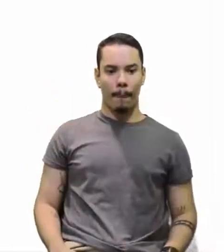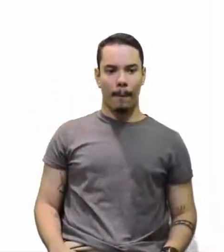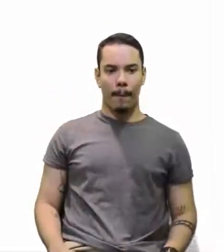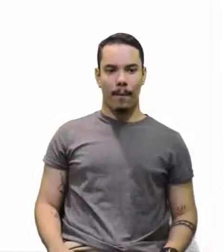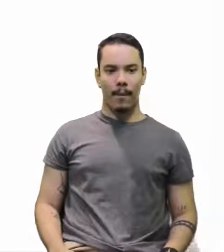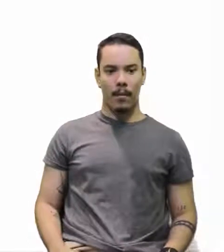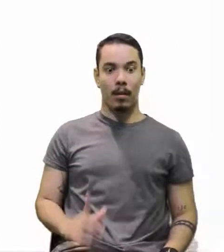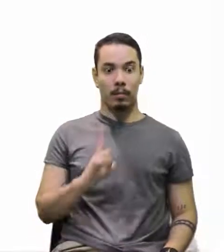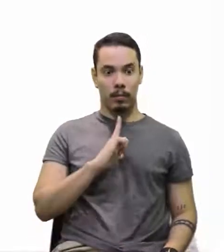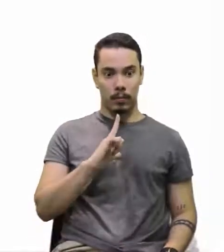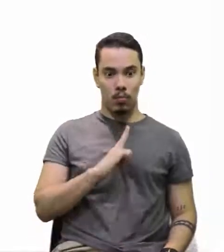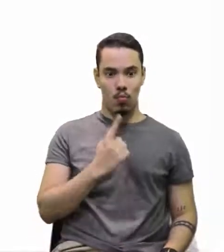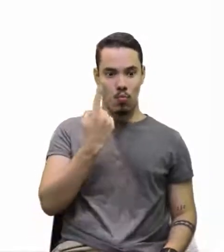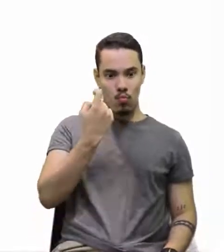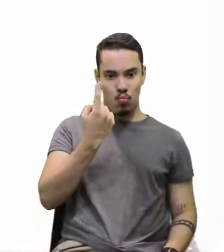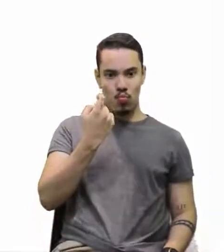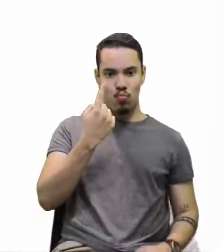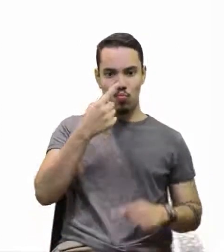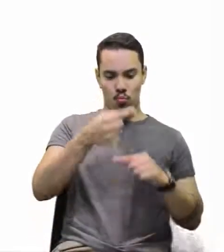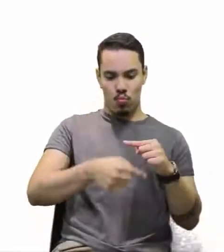um solenoidezinho, né?